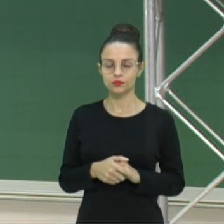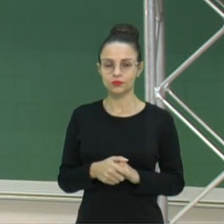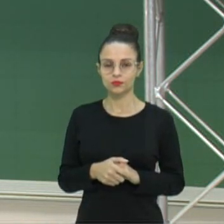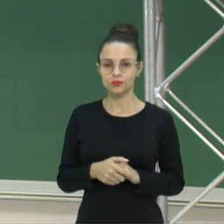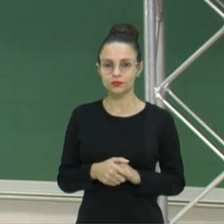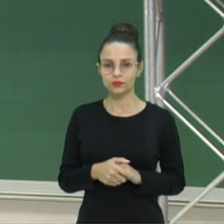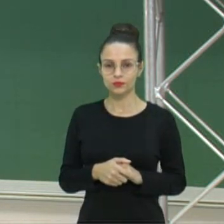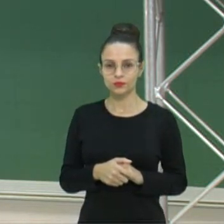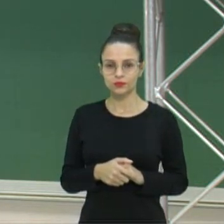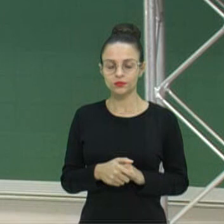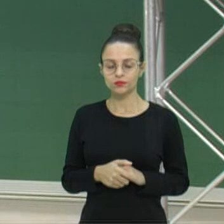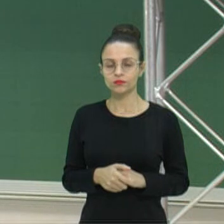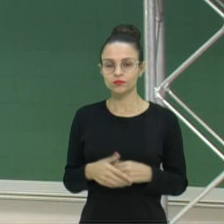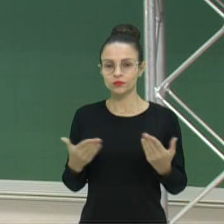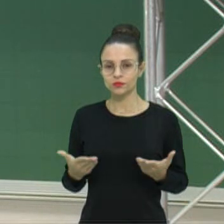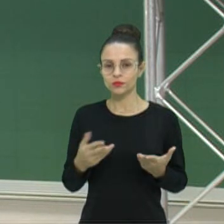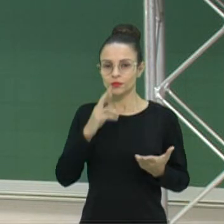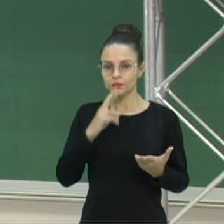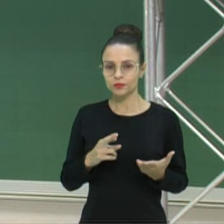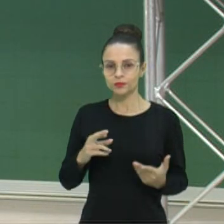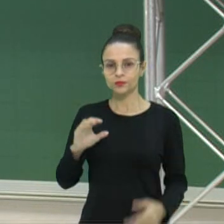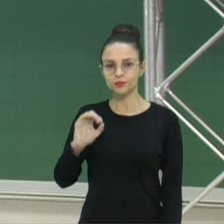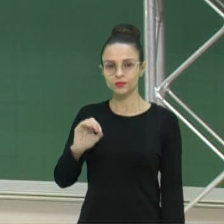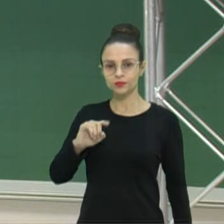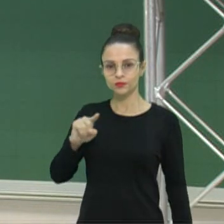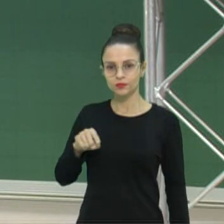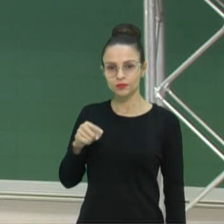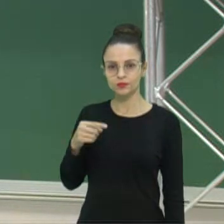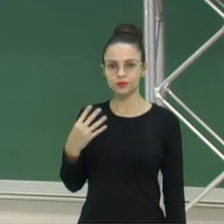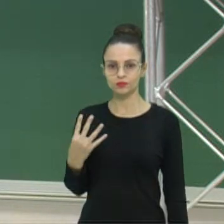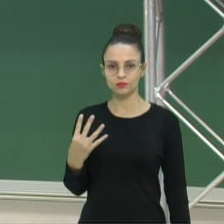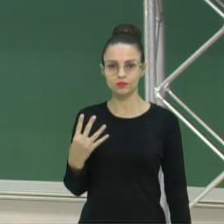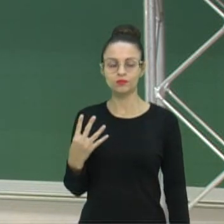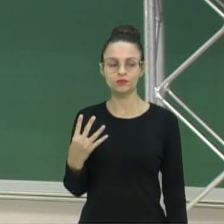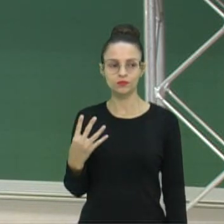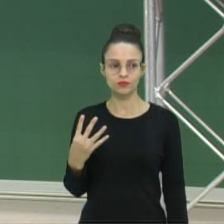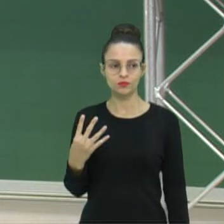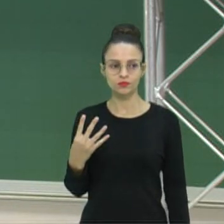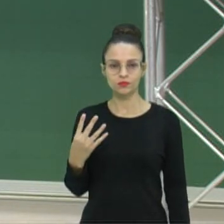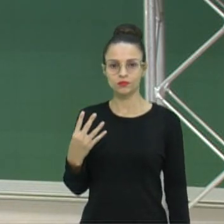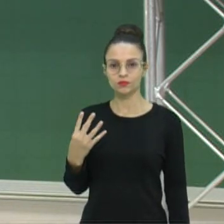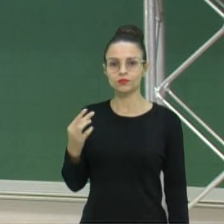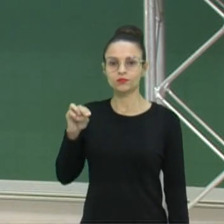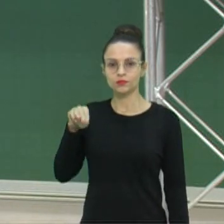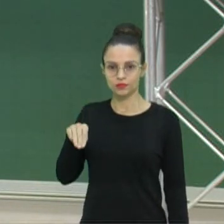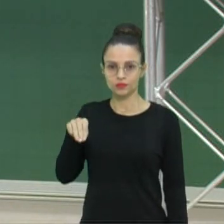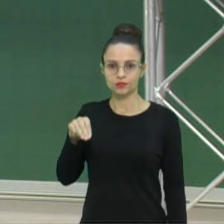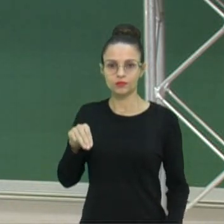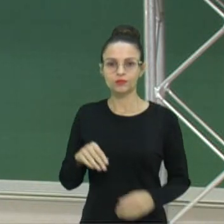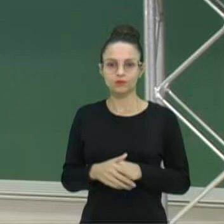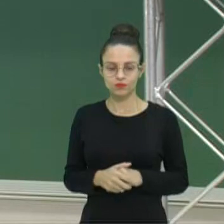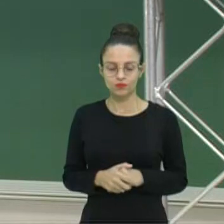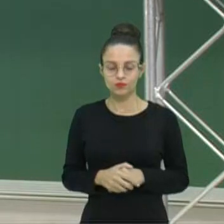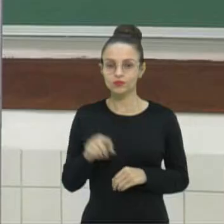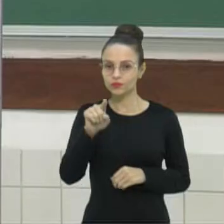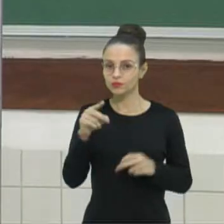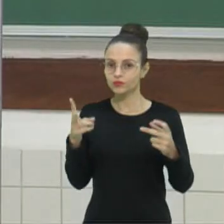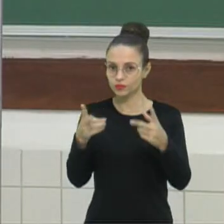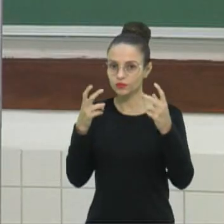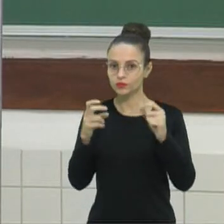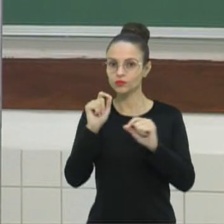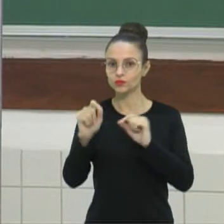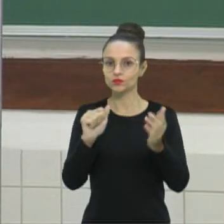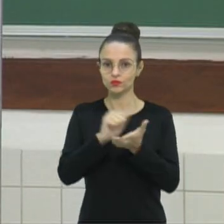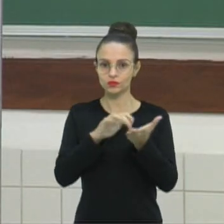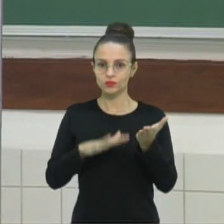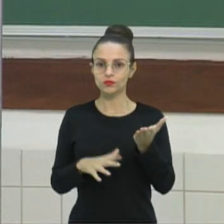Ou seja, eu vou ter 0,4 de metros. Né? Se você observar, né, o